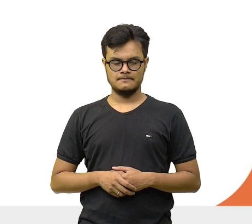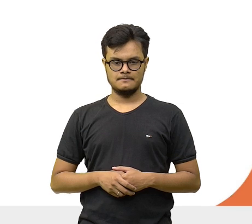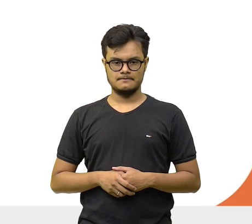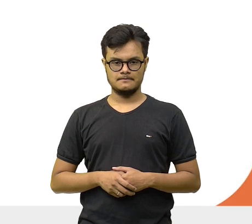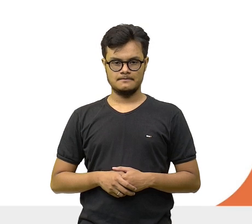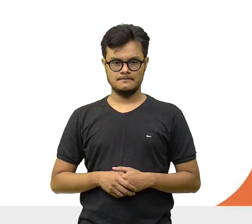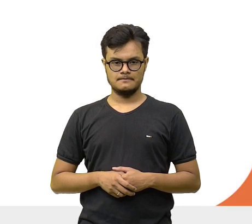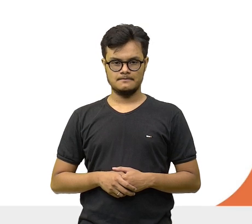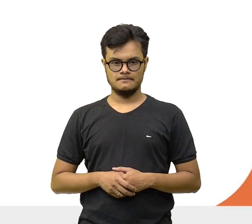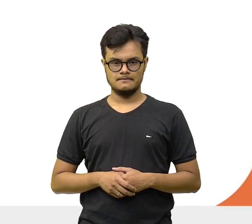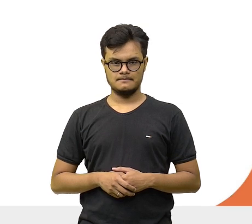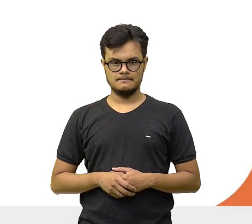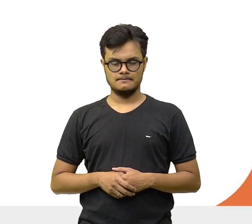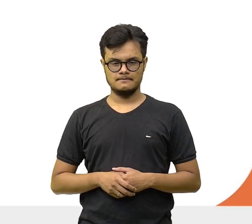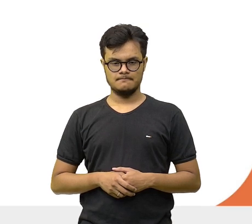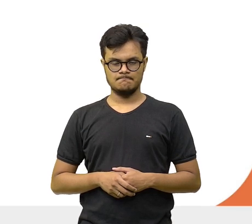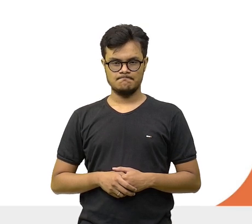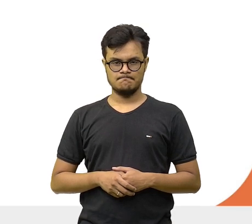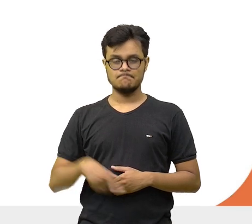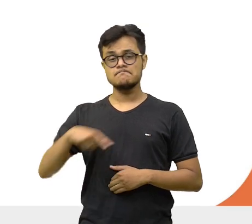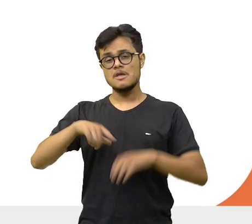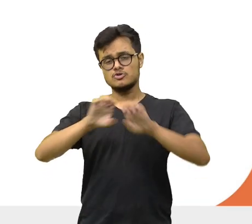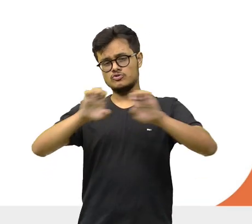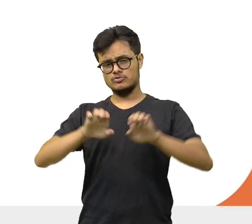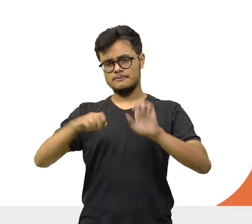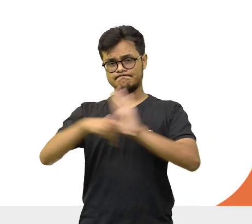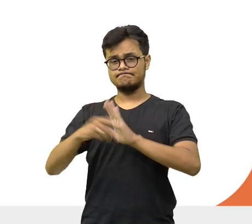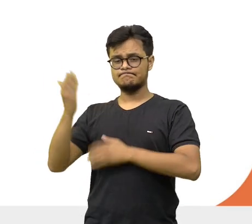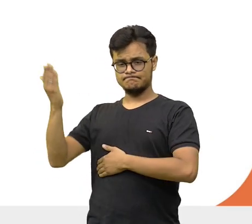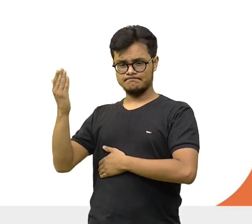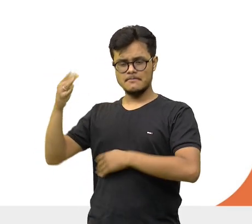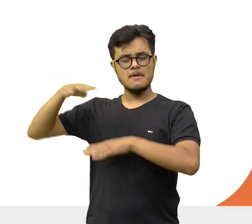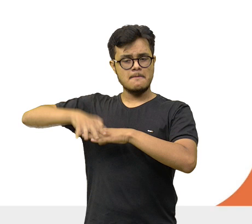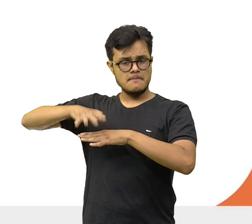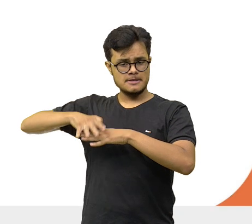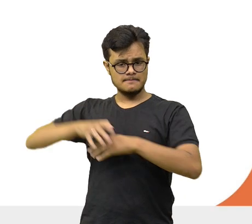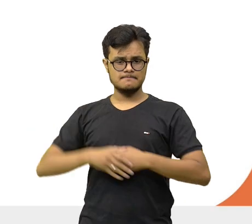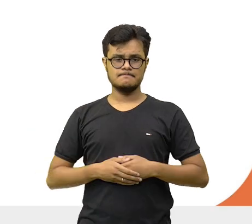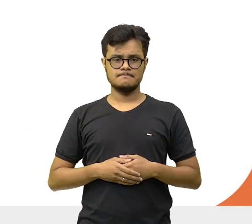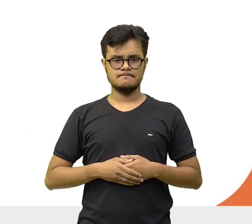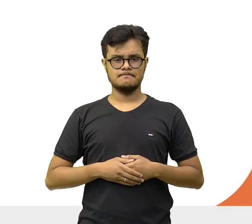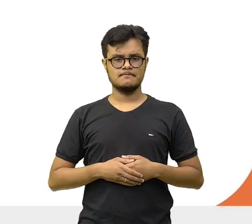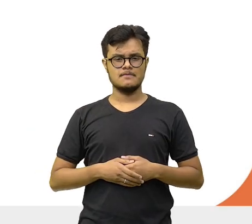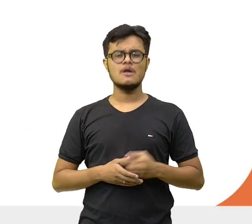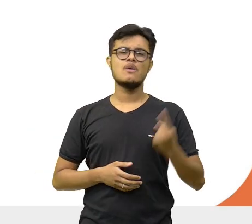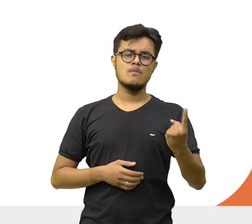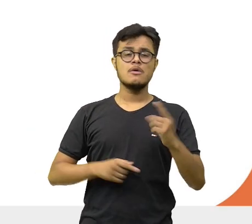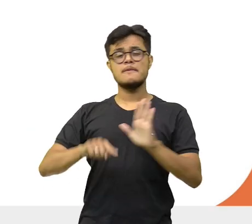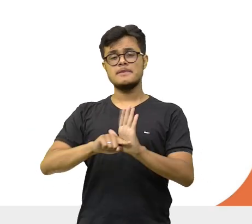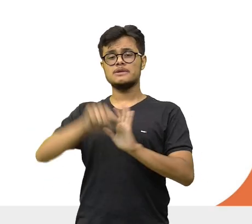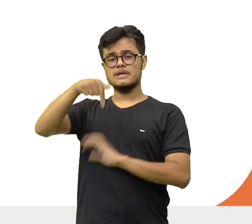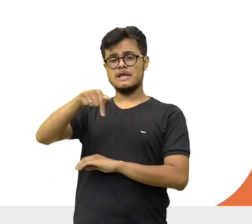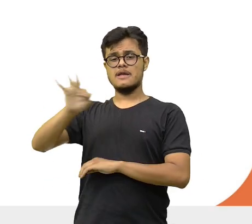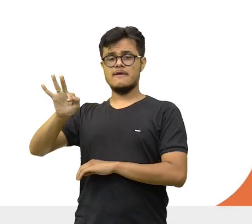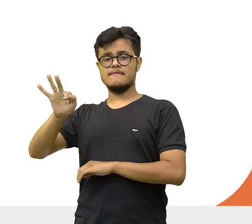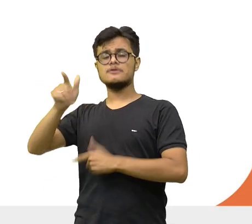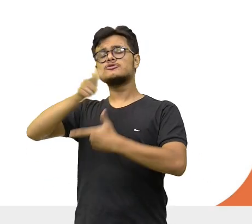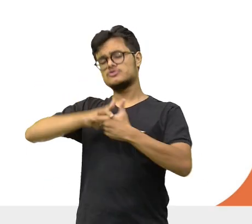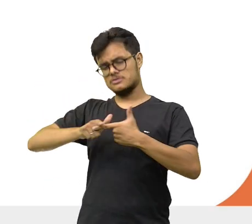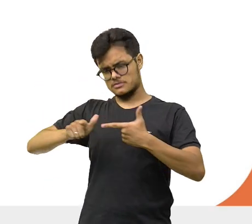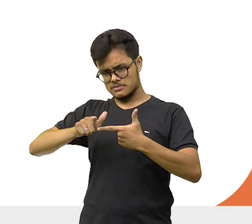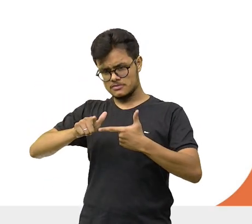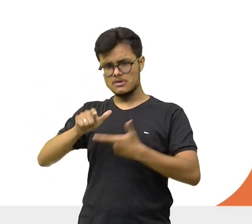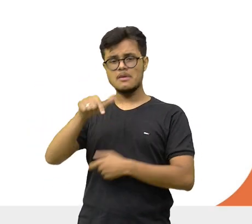nos dá essa equaçãozinha aqui, ó, 1 menos calor da fonte quente dividido por calor da